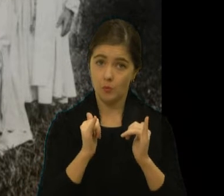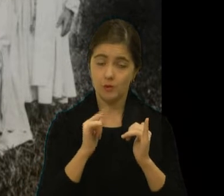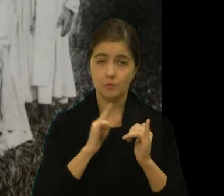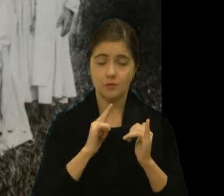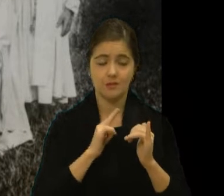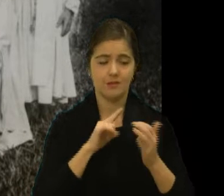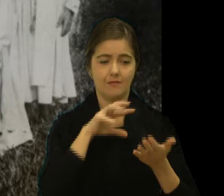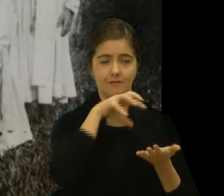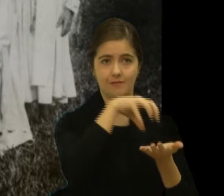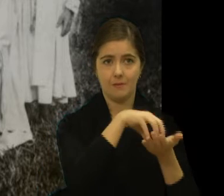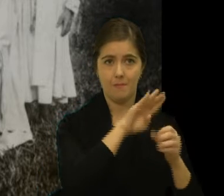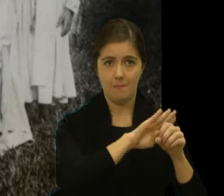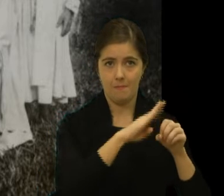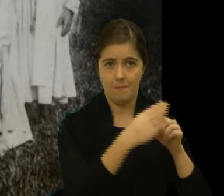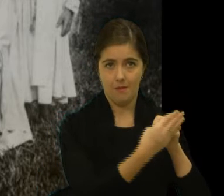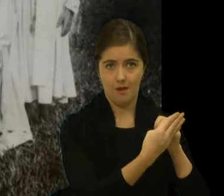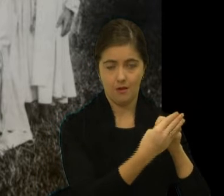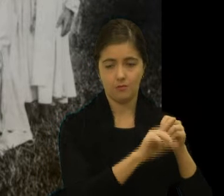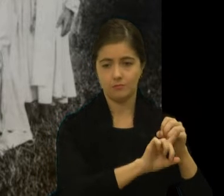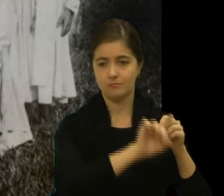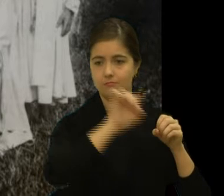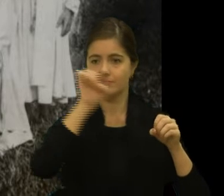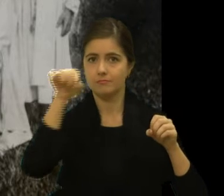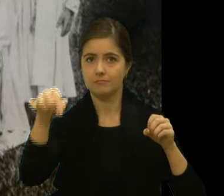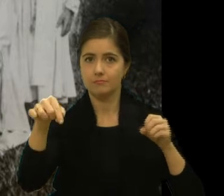da cidade de Caxias do Sul.